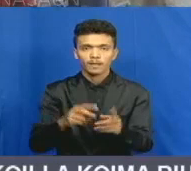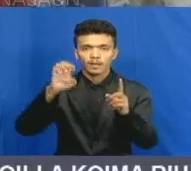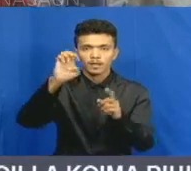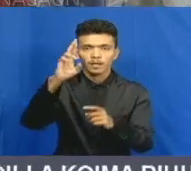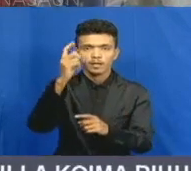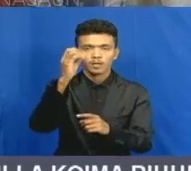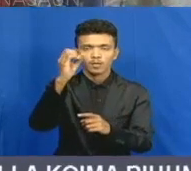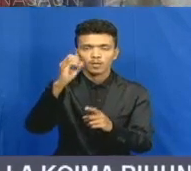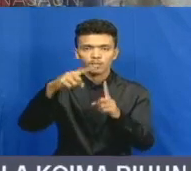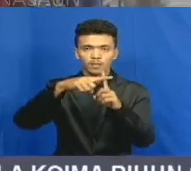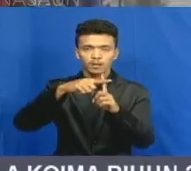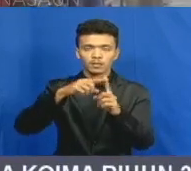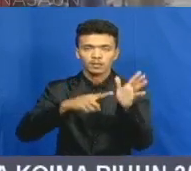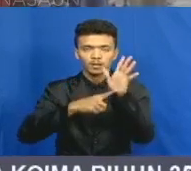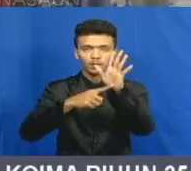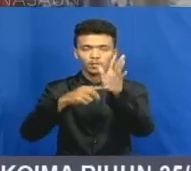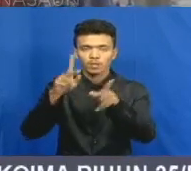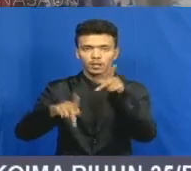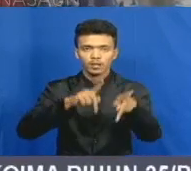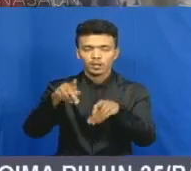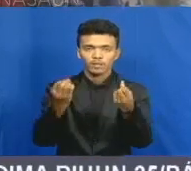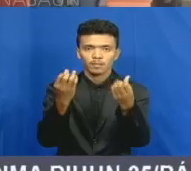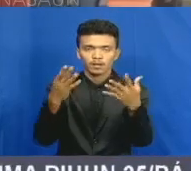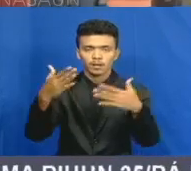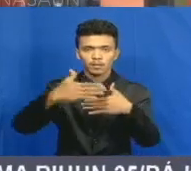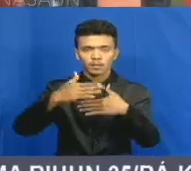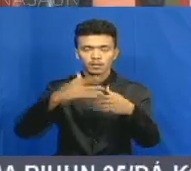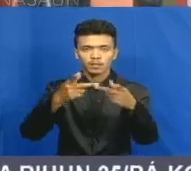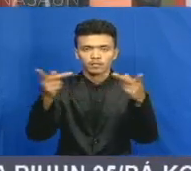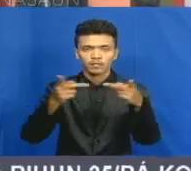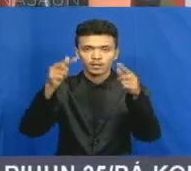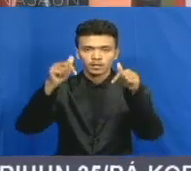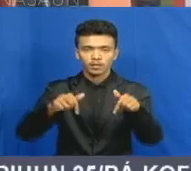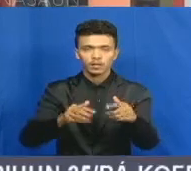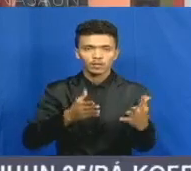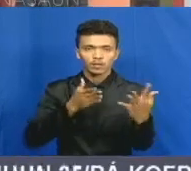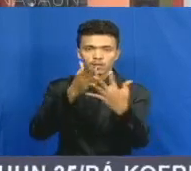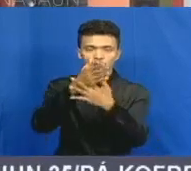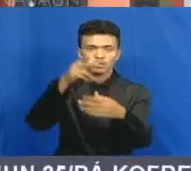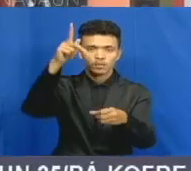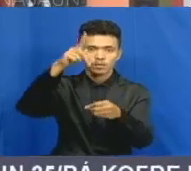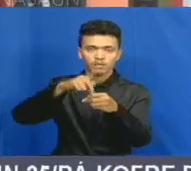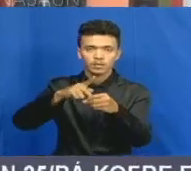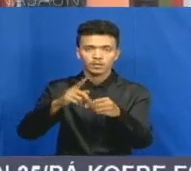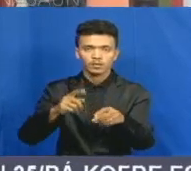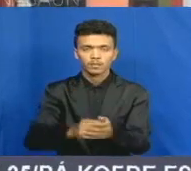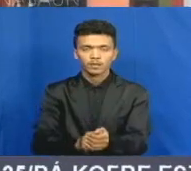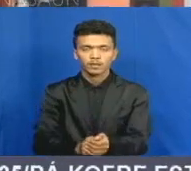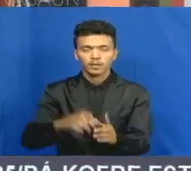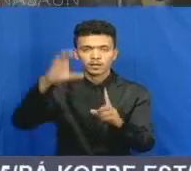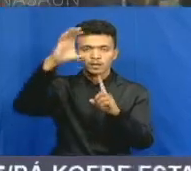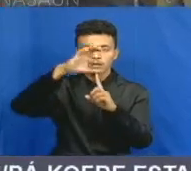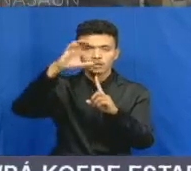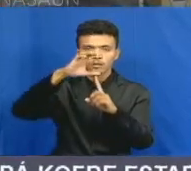Tomás Mandarim Hatudu. Cidadão Barakak Besikamba Fatin Hirakni, hode acesso ba combustível.